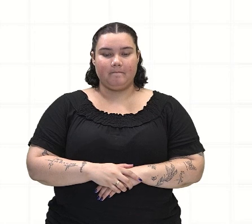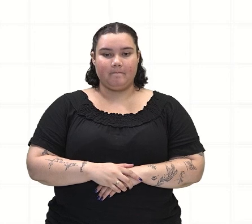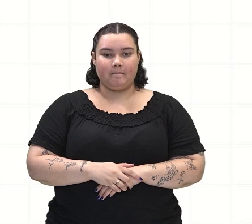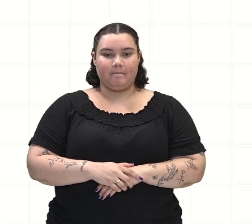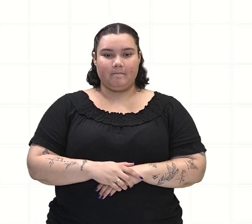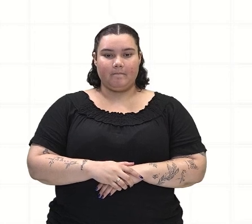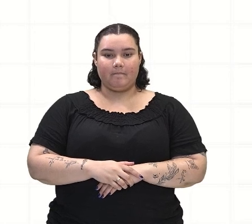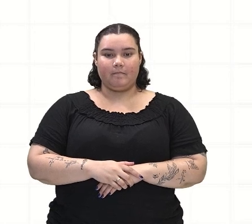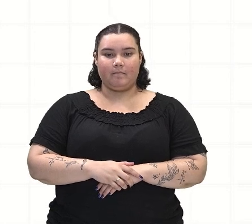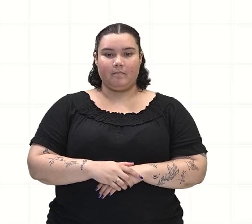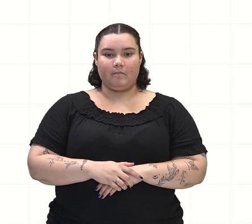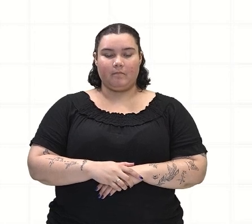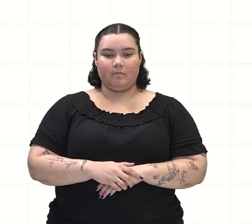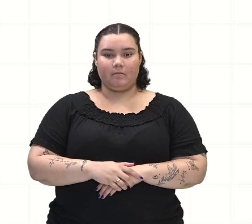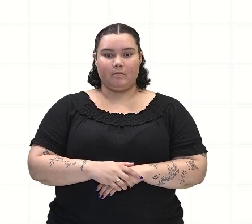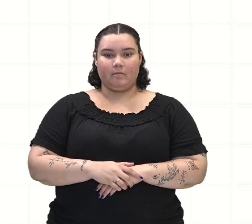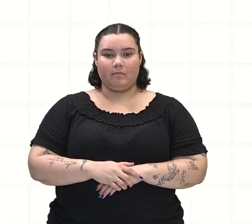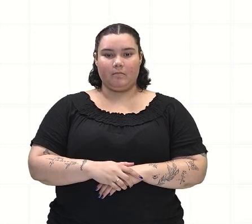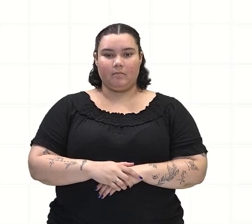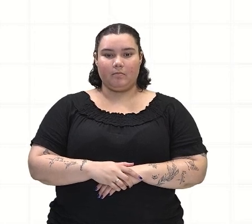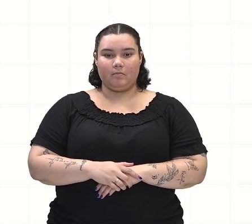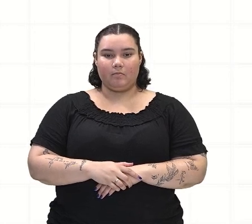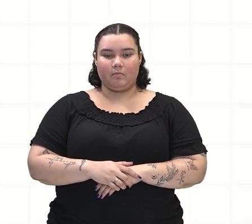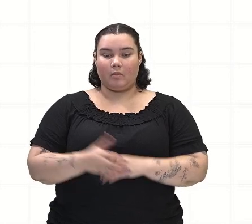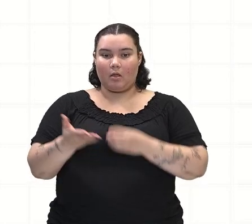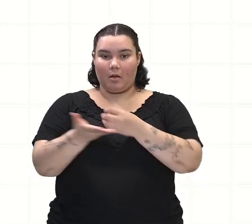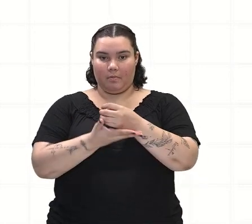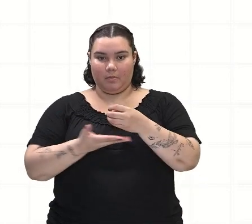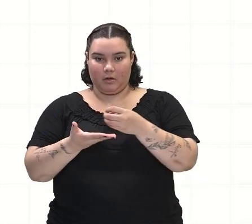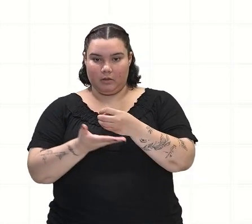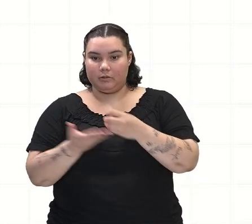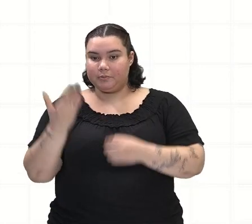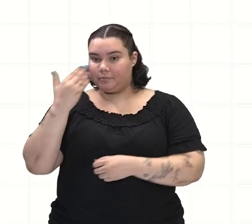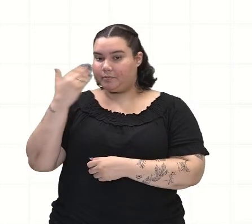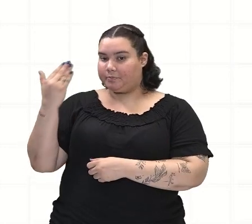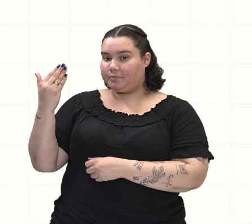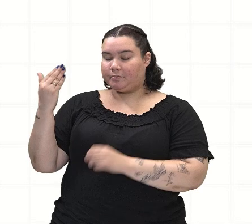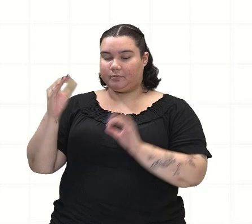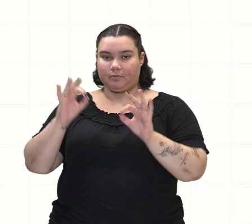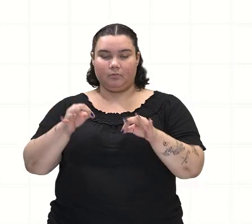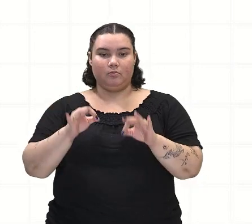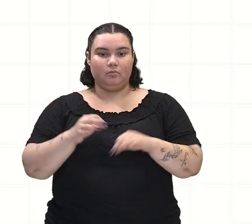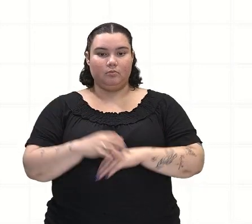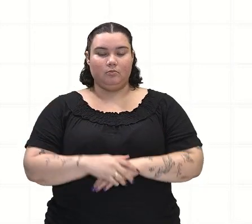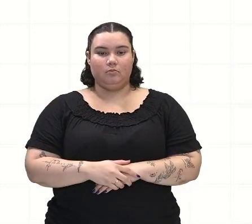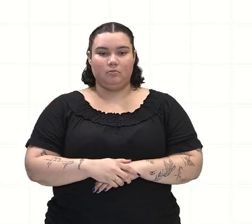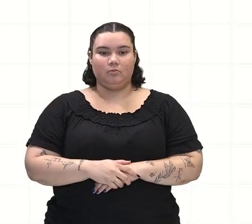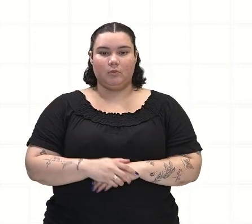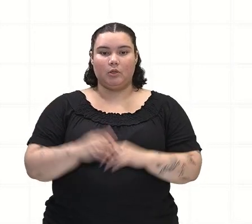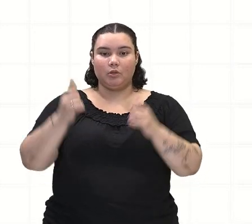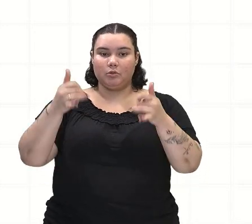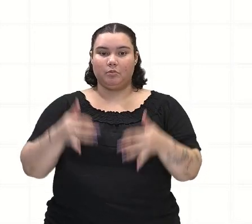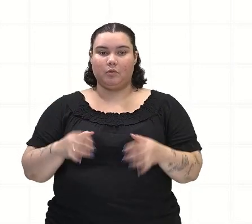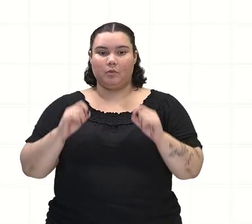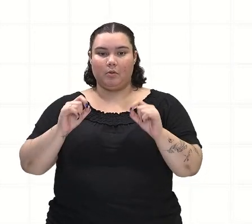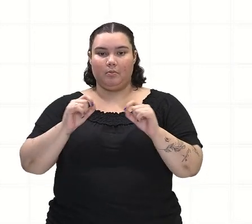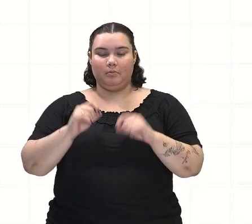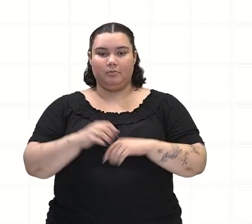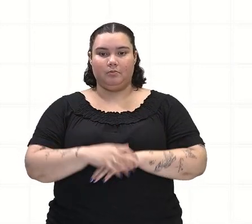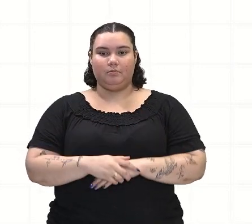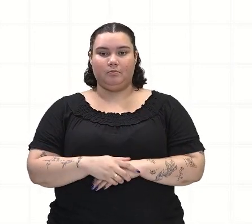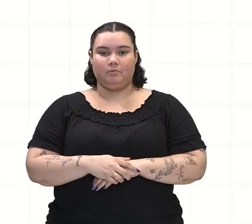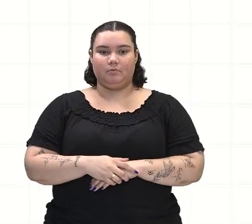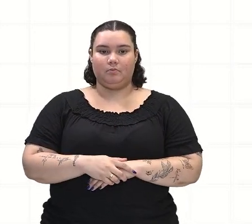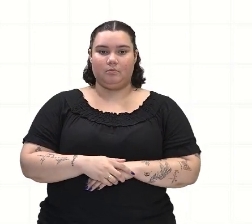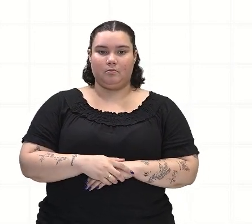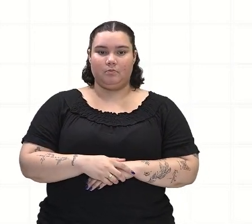aqui, um cilindro, aliás, está aqui a base desse cilindro, né? Aí ele está dizendo que,